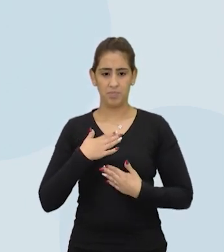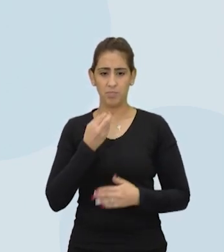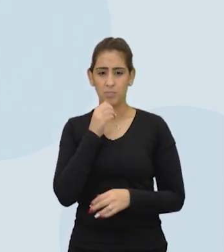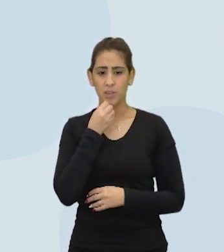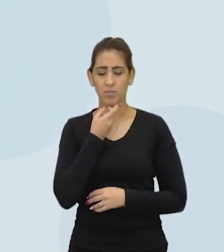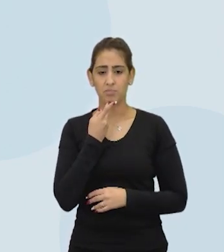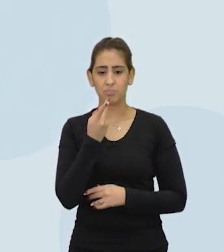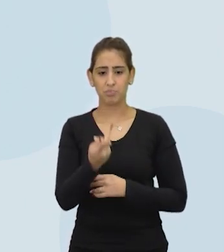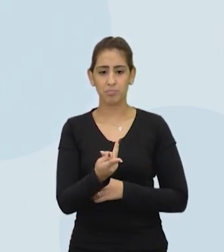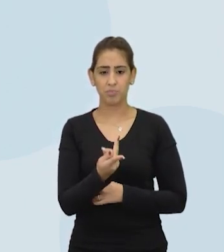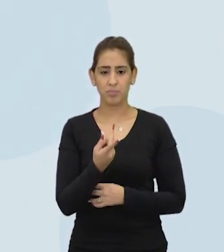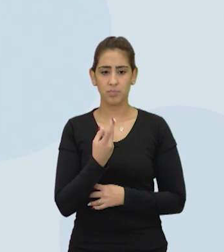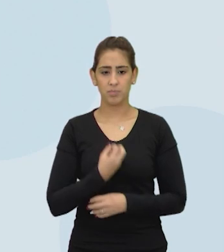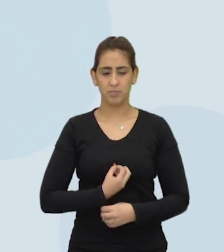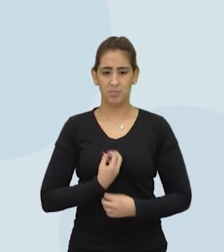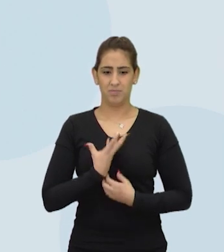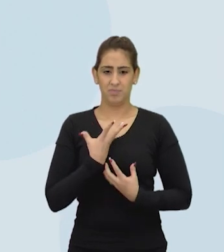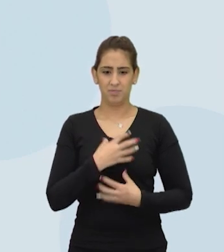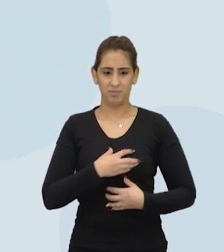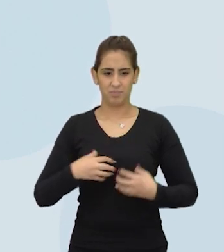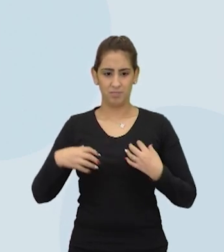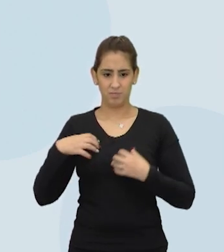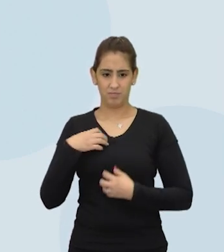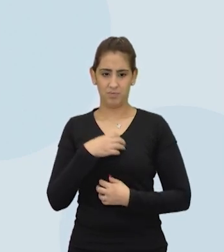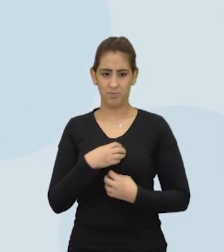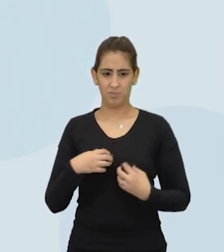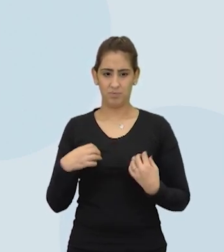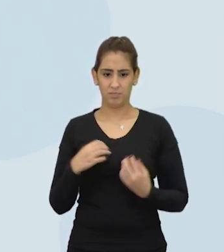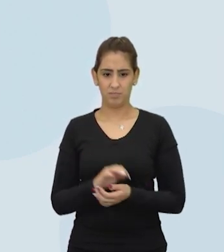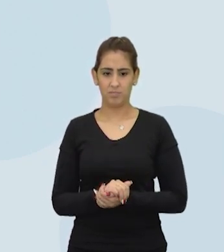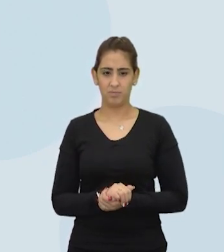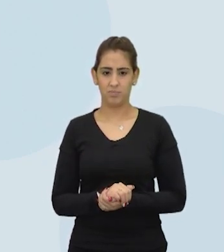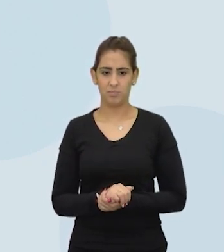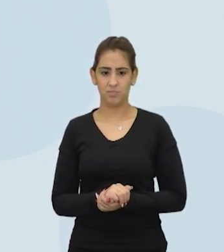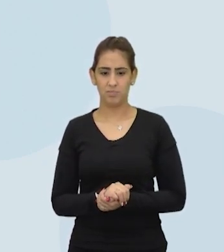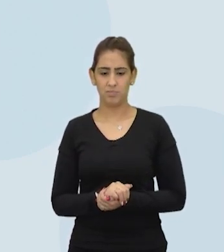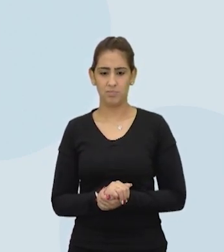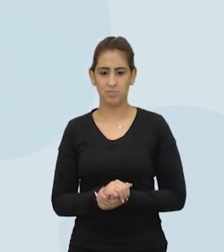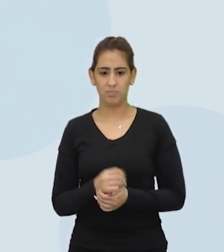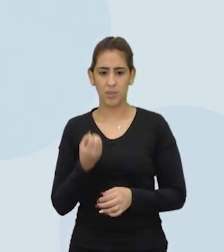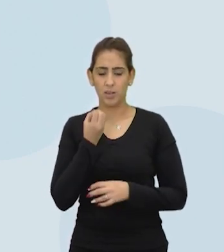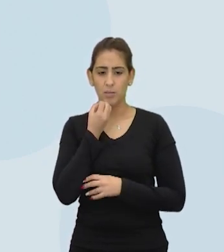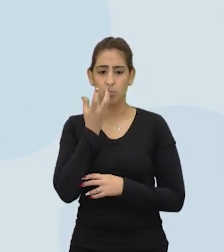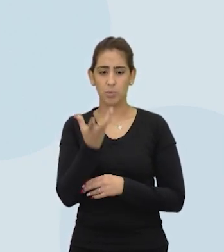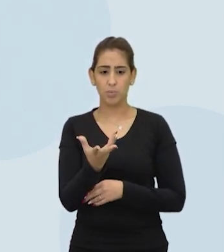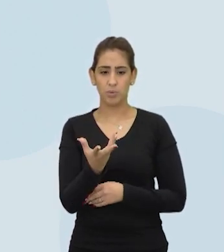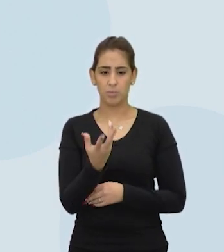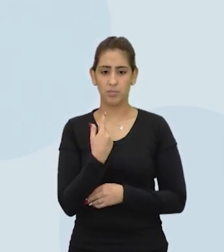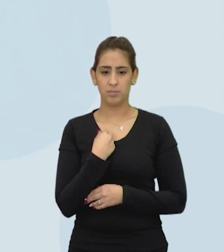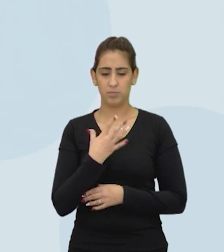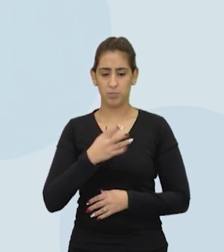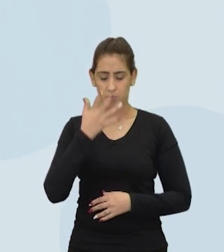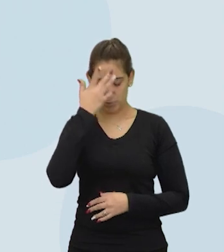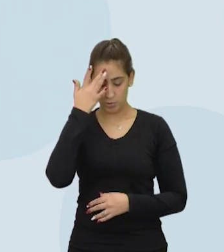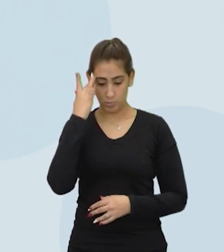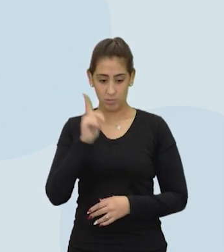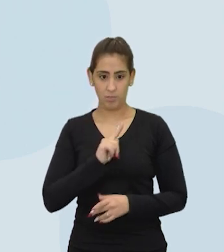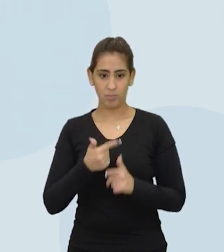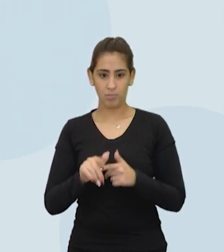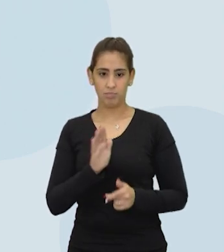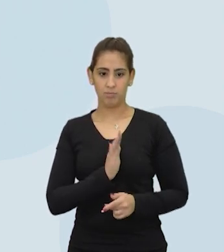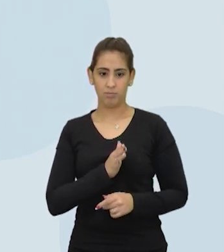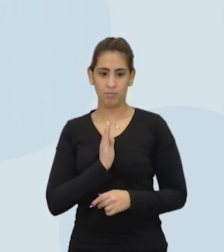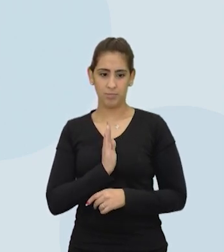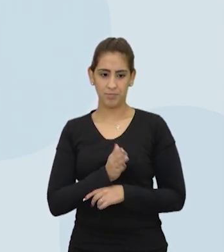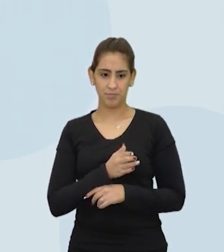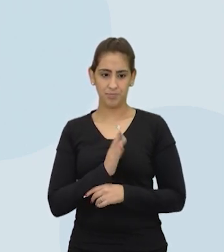Sobe-me à boca uma ânsia análoga à ânsia que se escapa da boca de um cardíaco.